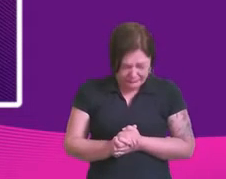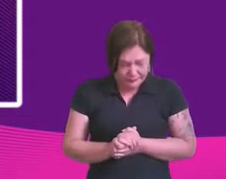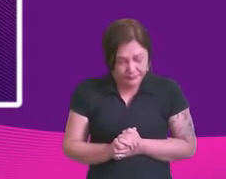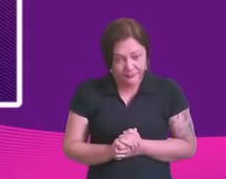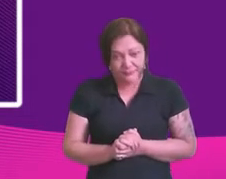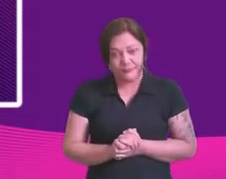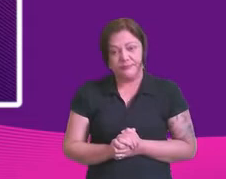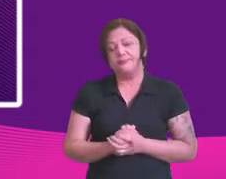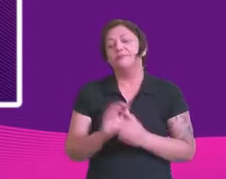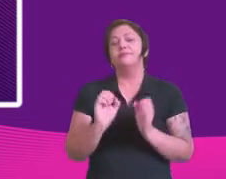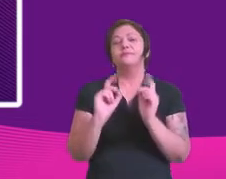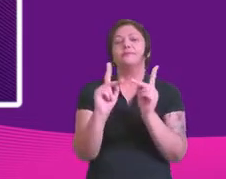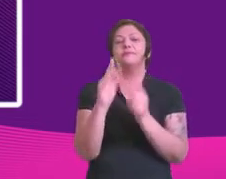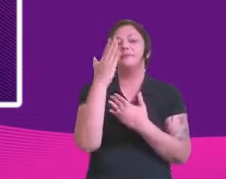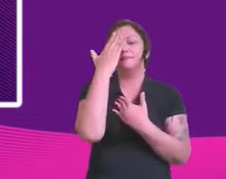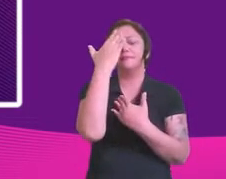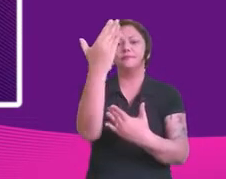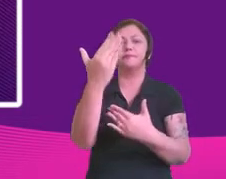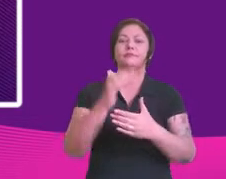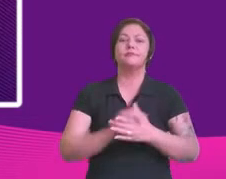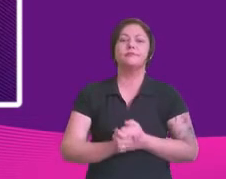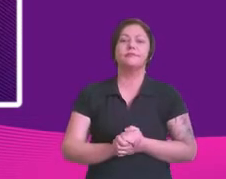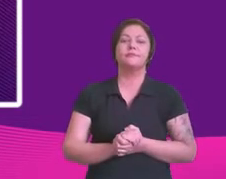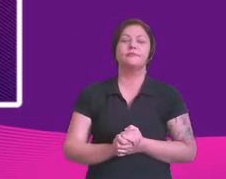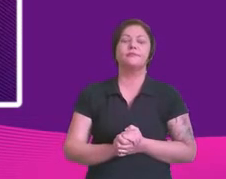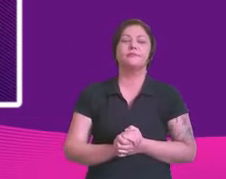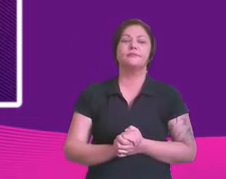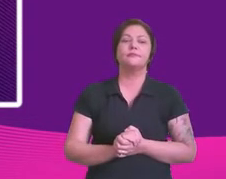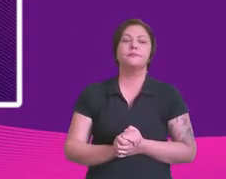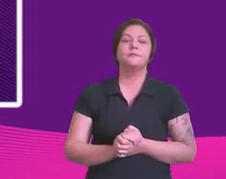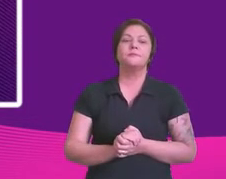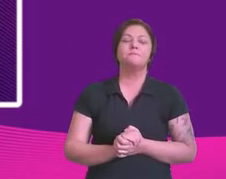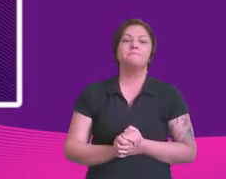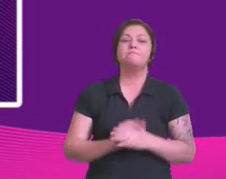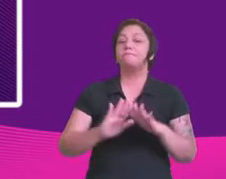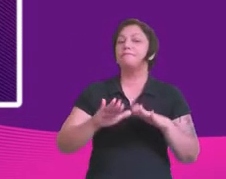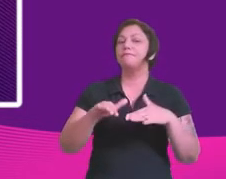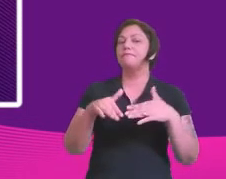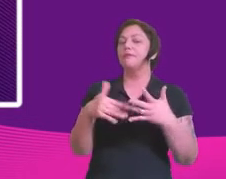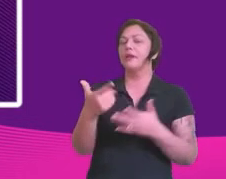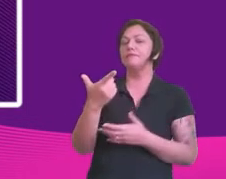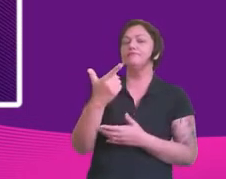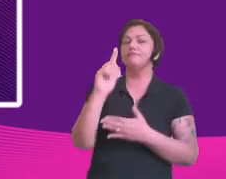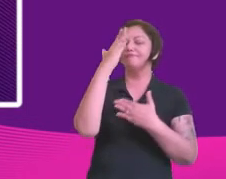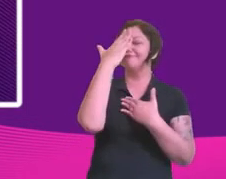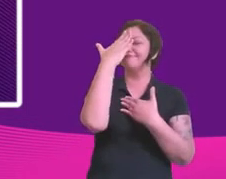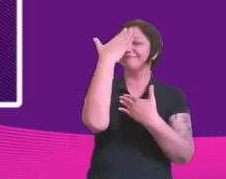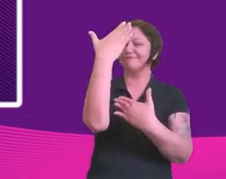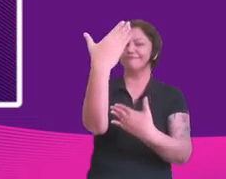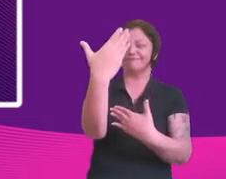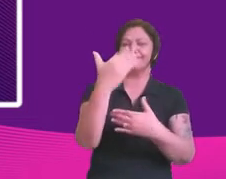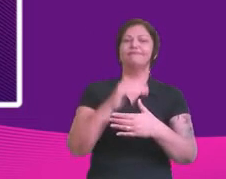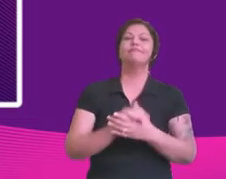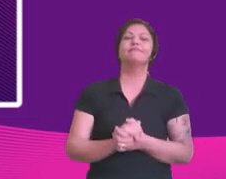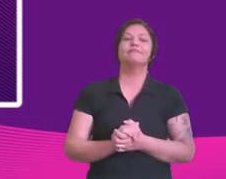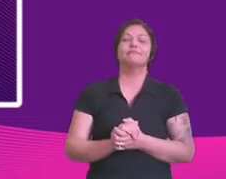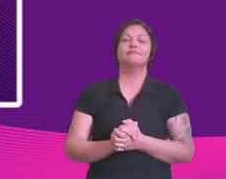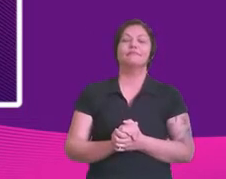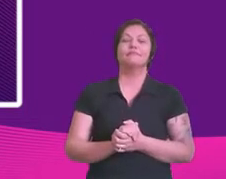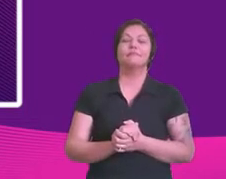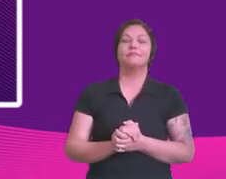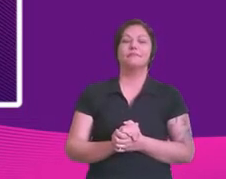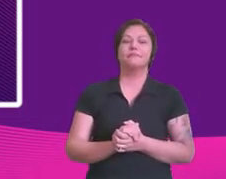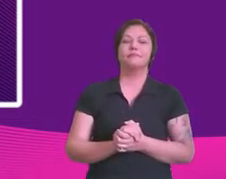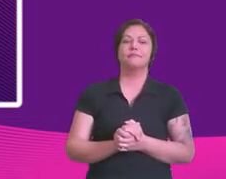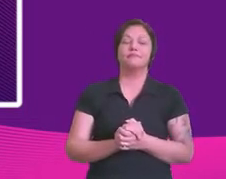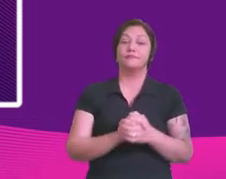Ok, obrigada. Bom, então, mais uma vez, eu agradeço aqui ao nosso painel de especialistas,